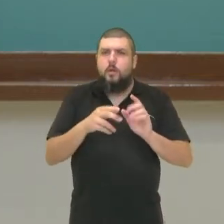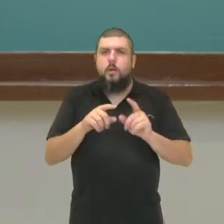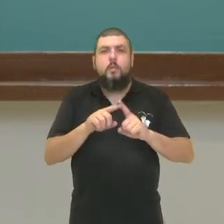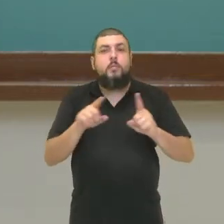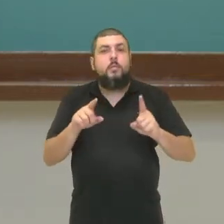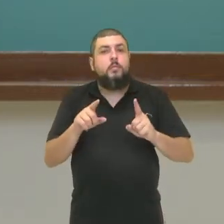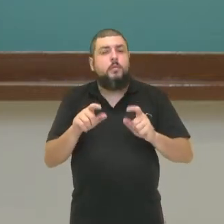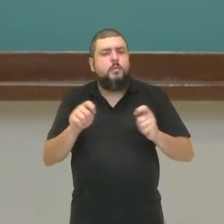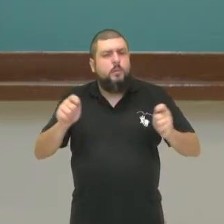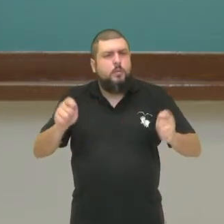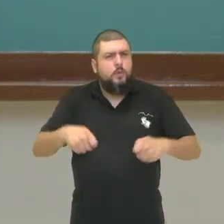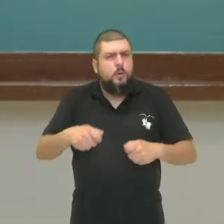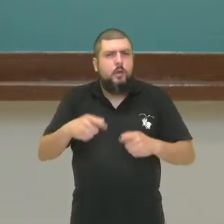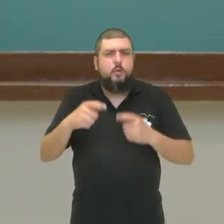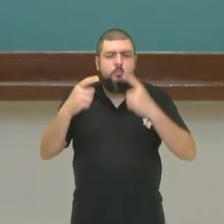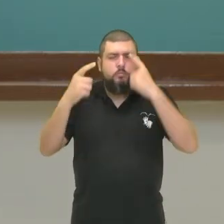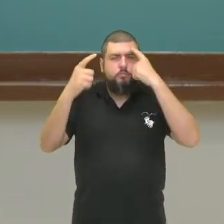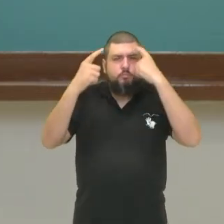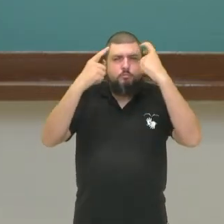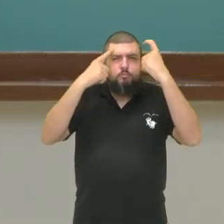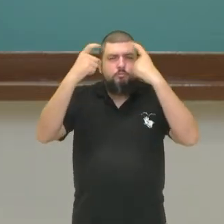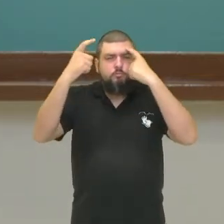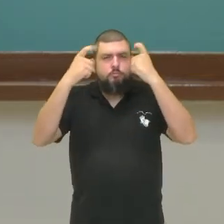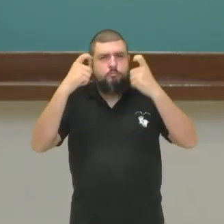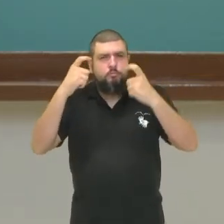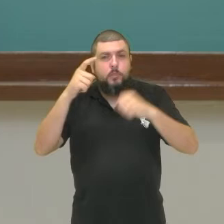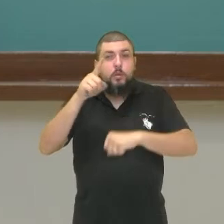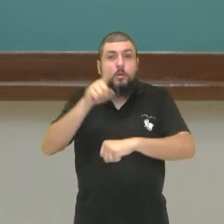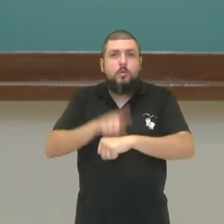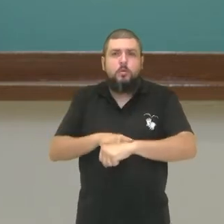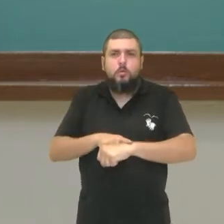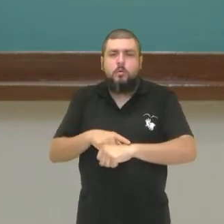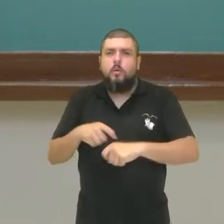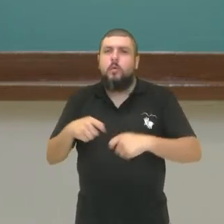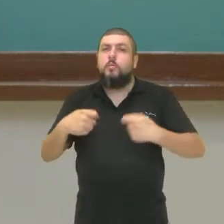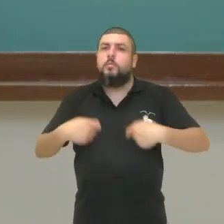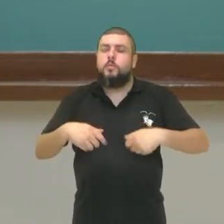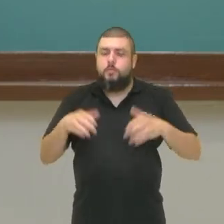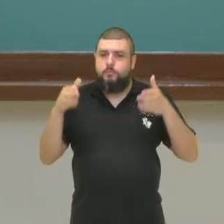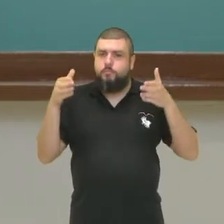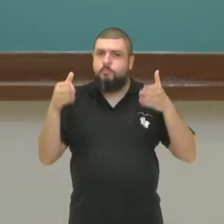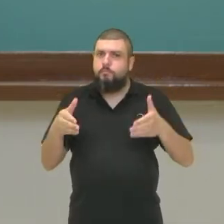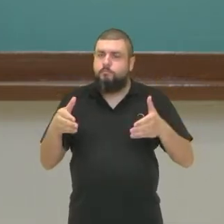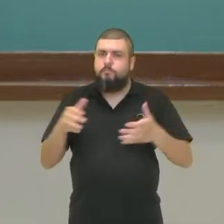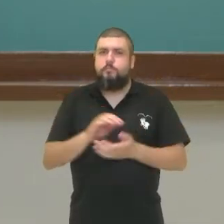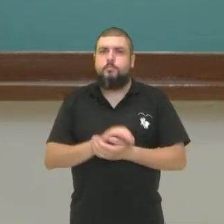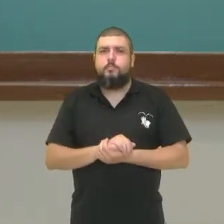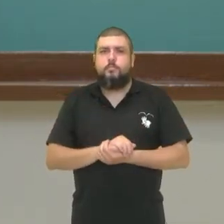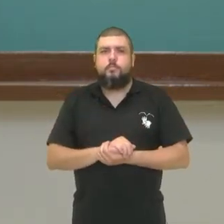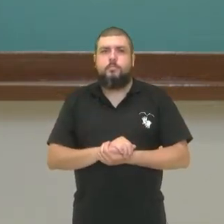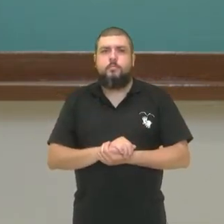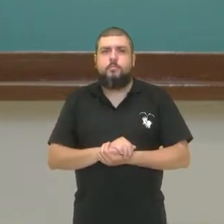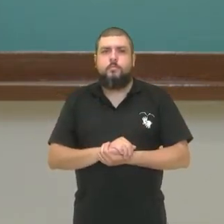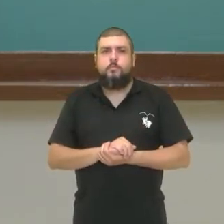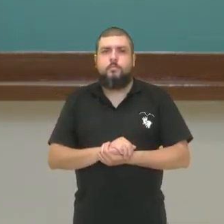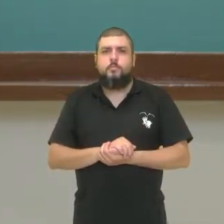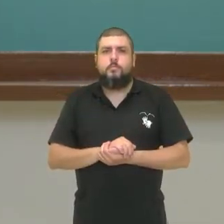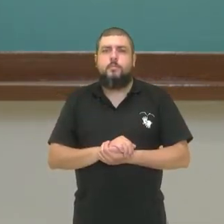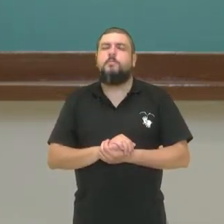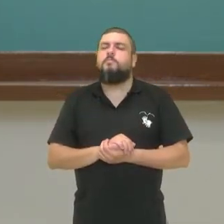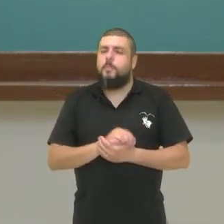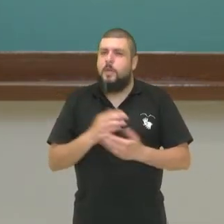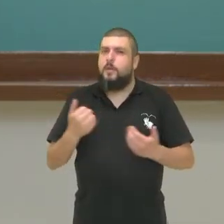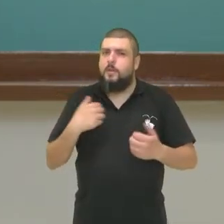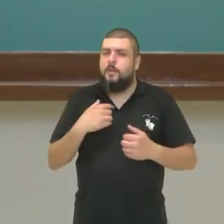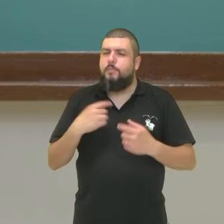que requerem muita atenção e concentração. Uau, né? Que desafio de você improvisar